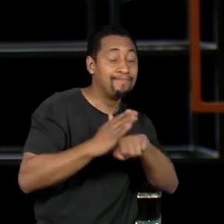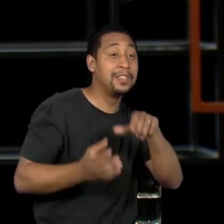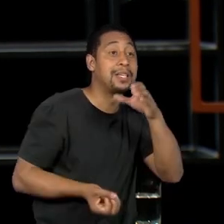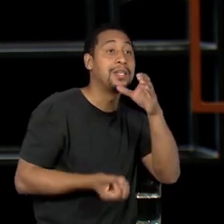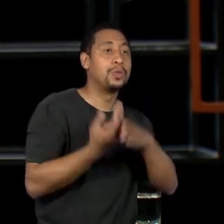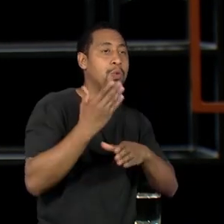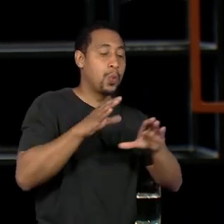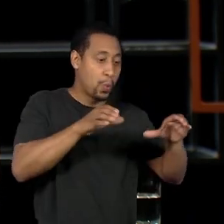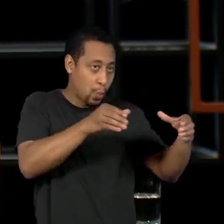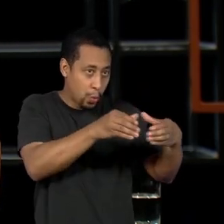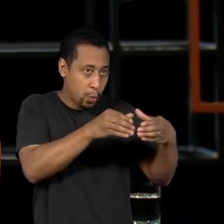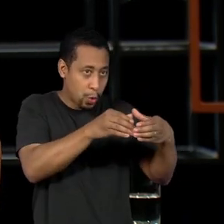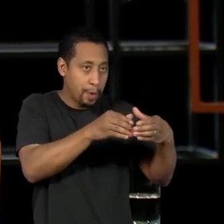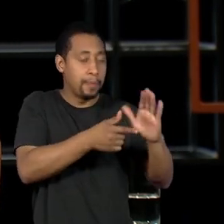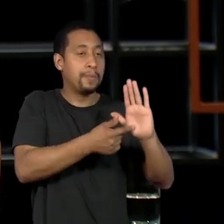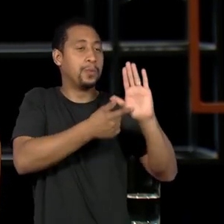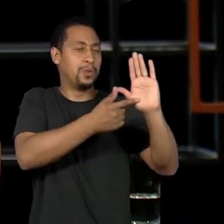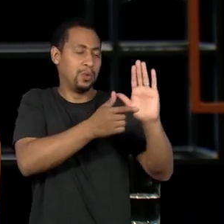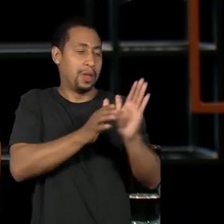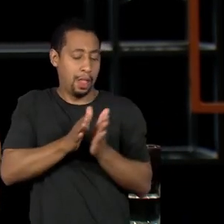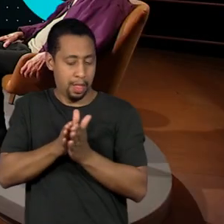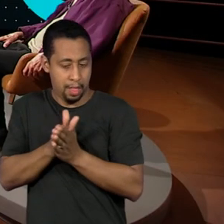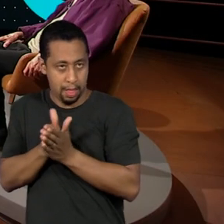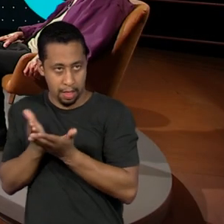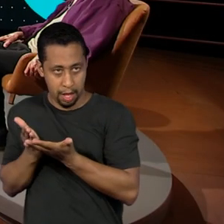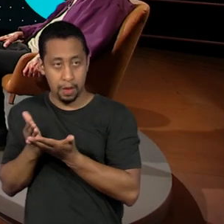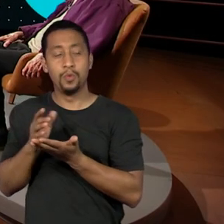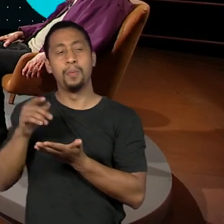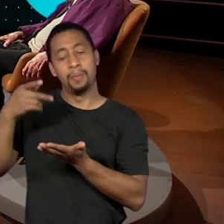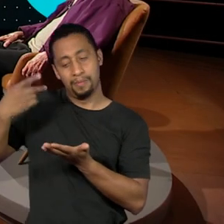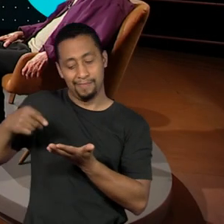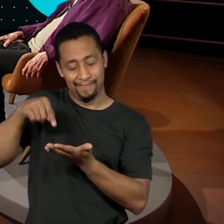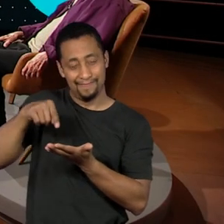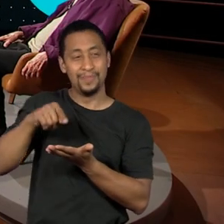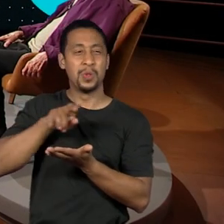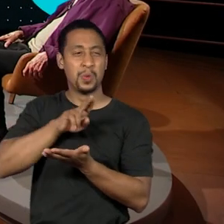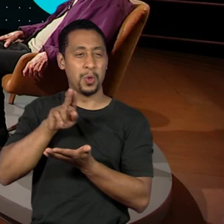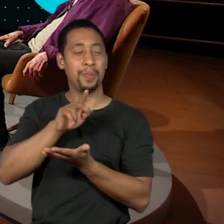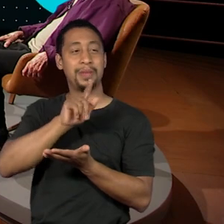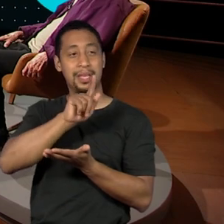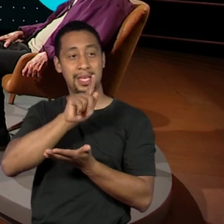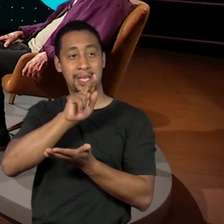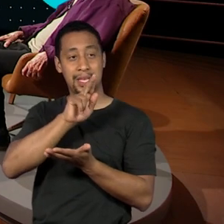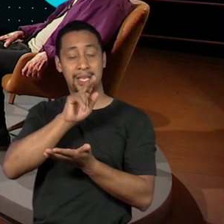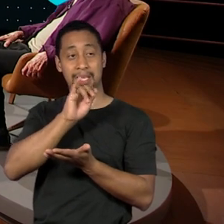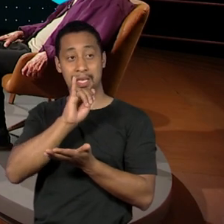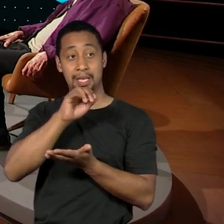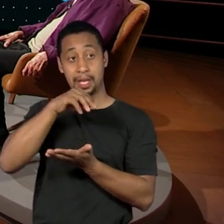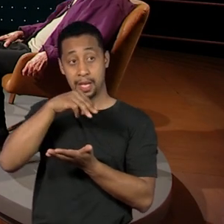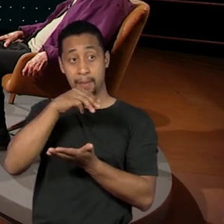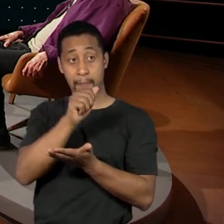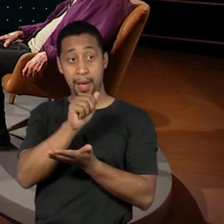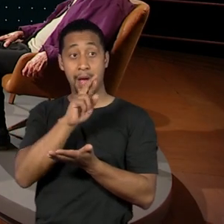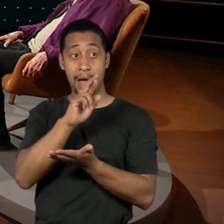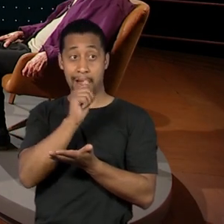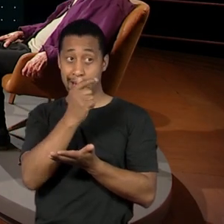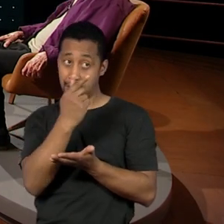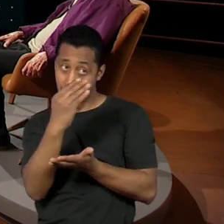Adorim, baseada no livro do Guimarães Rosa. Sim. Pode-se dizer que aí